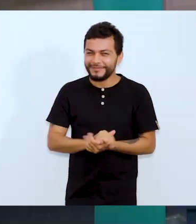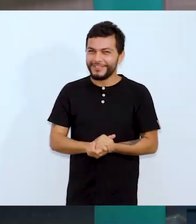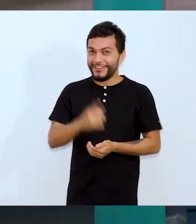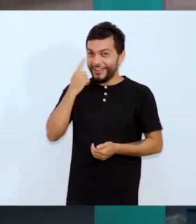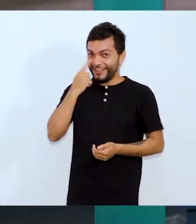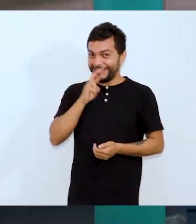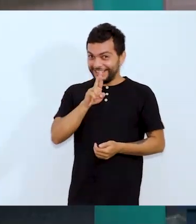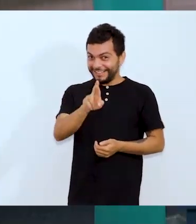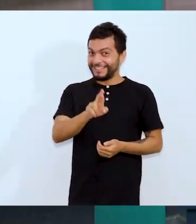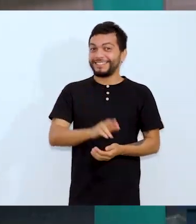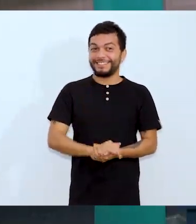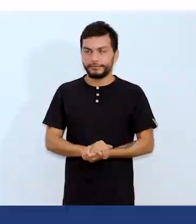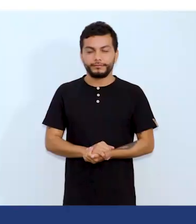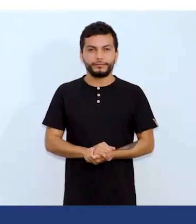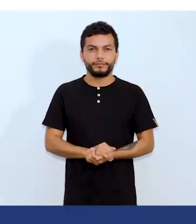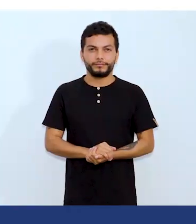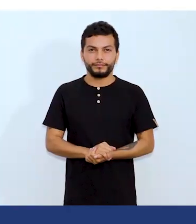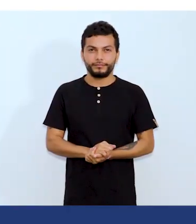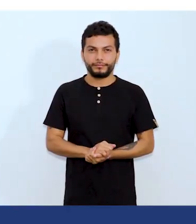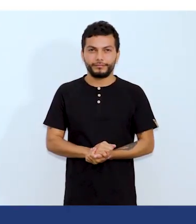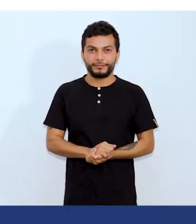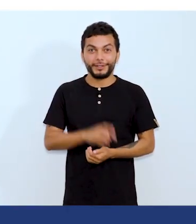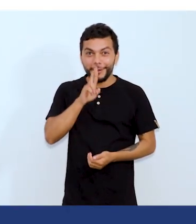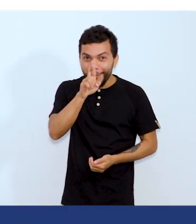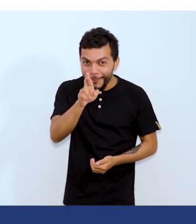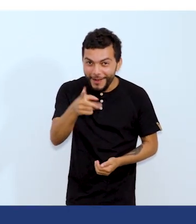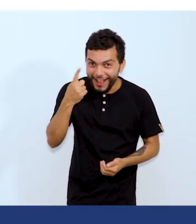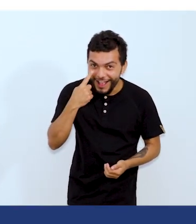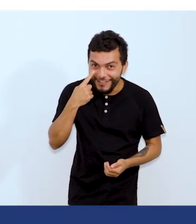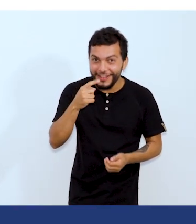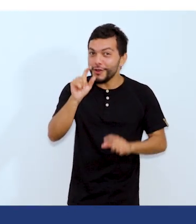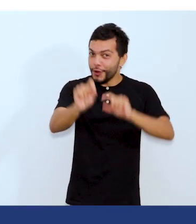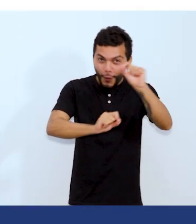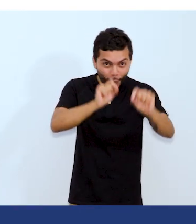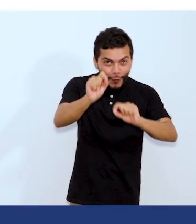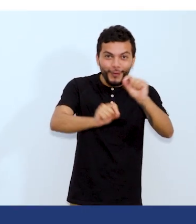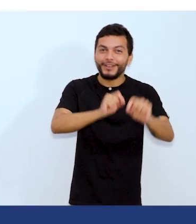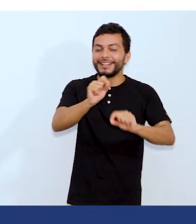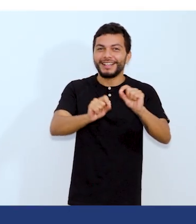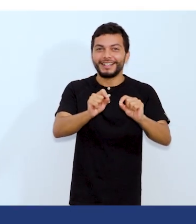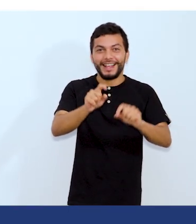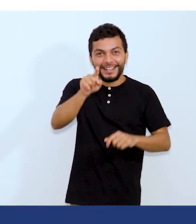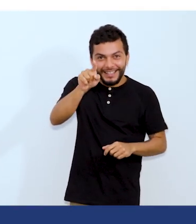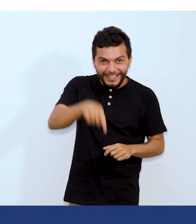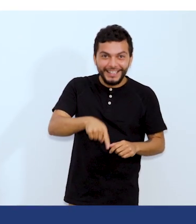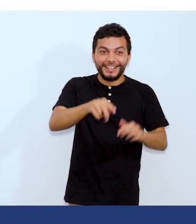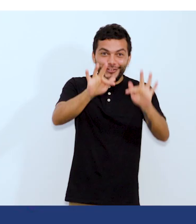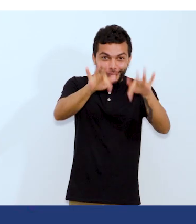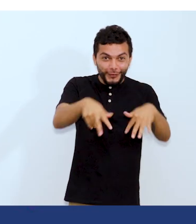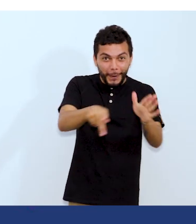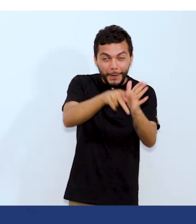ver a resposta? Vamos ver as respostas? O que é o que é? Está no final